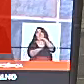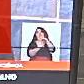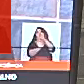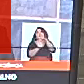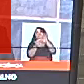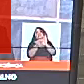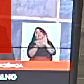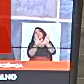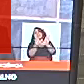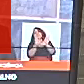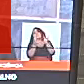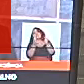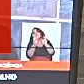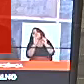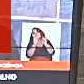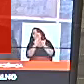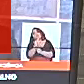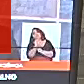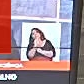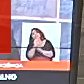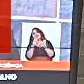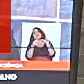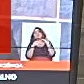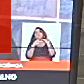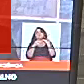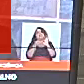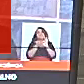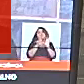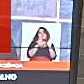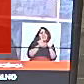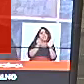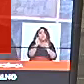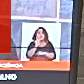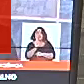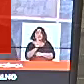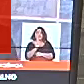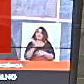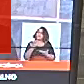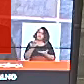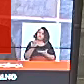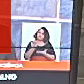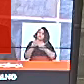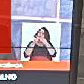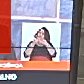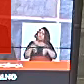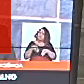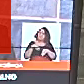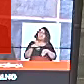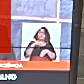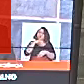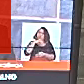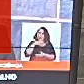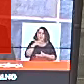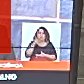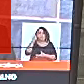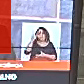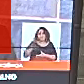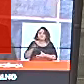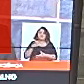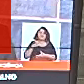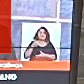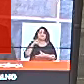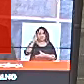não, e isso é péssimo para a pessoa com deficiência, né? Quando você tem uma carteirinha que te garanta esse direito,